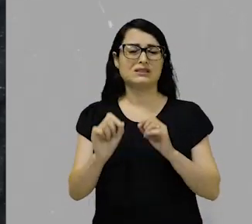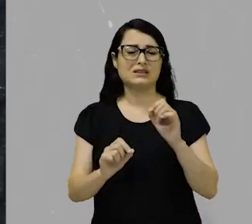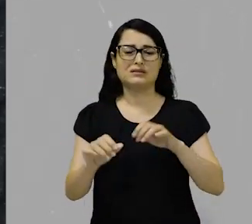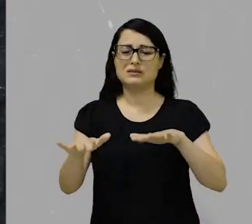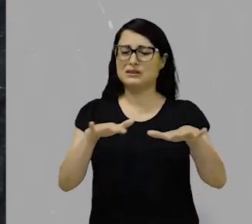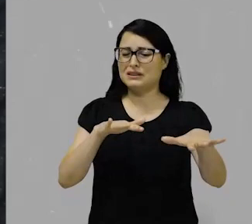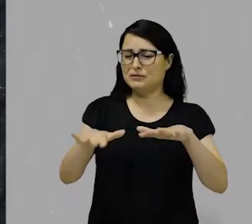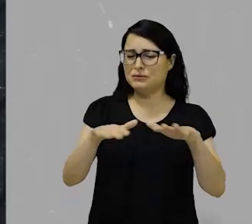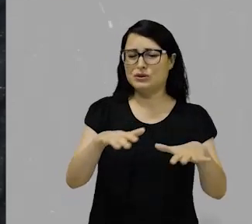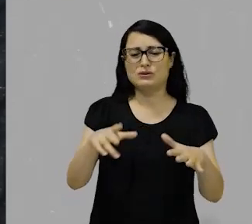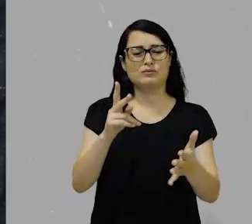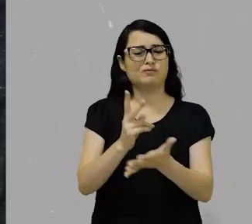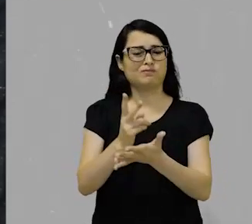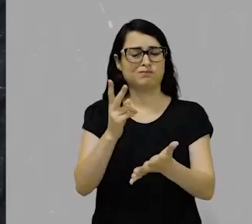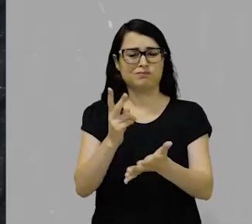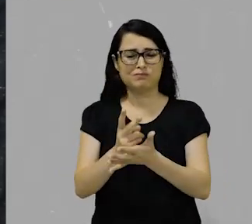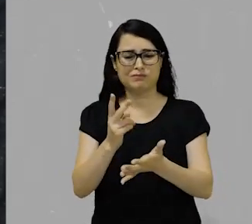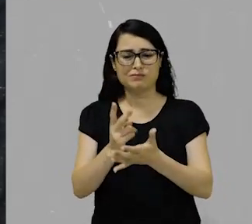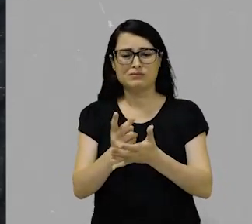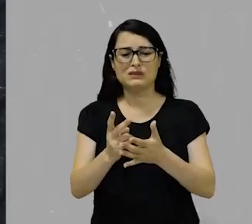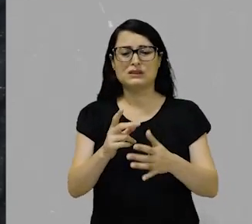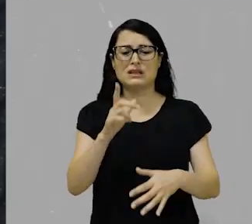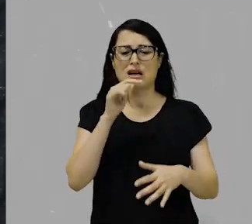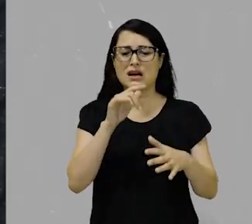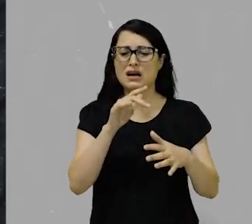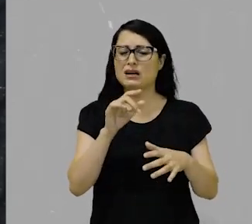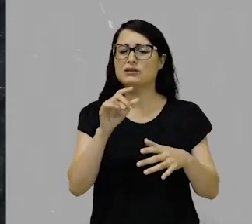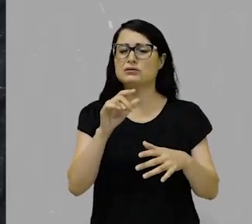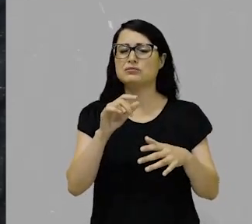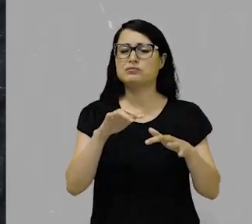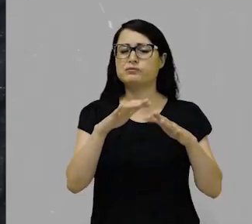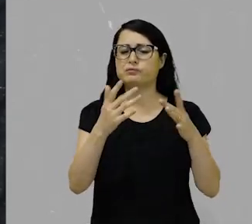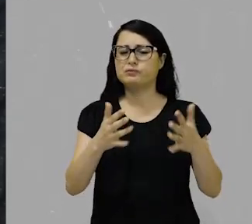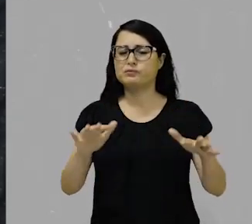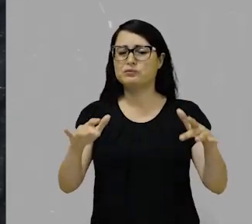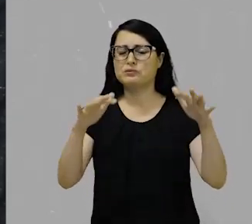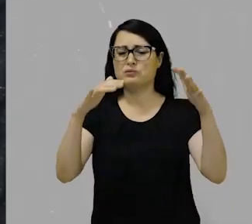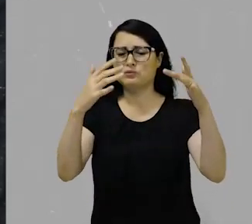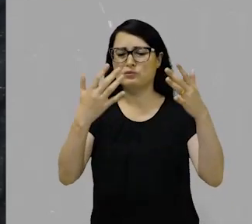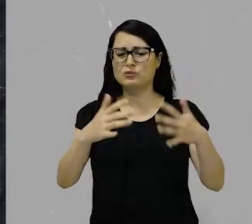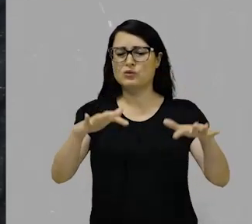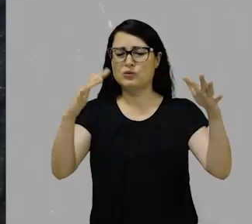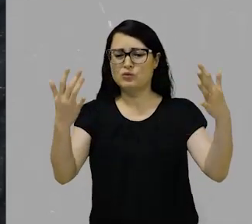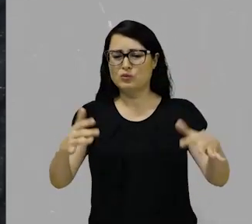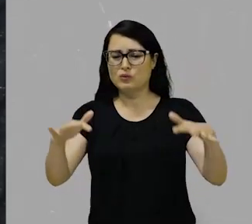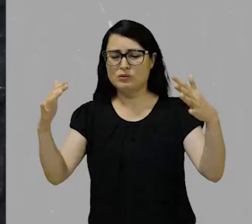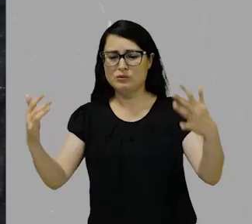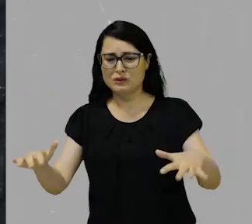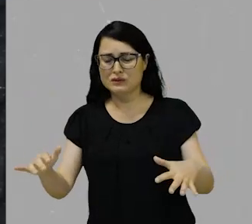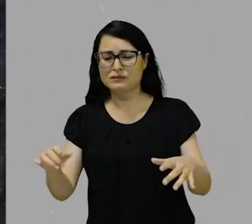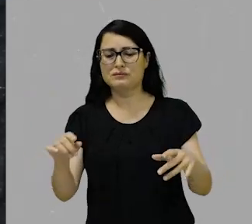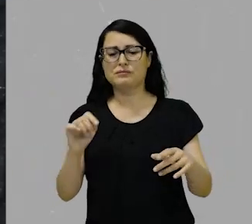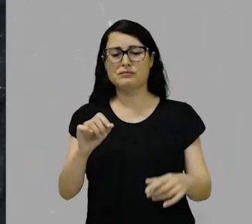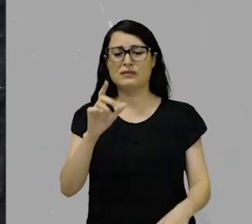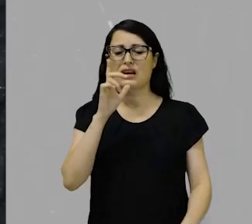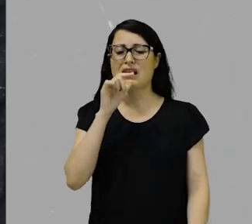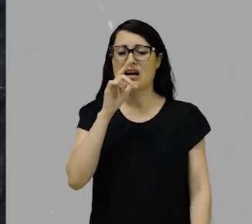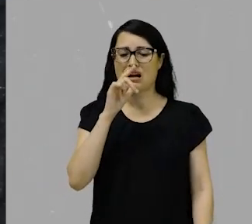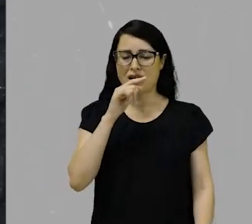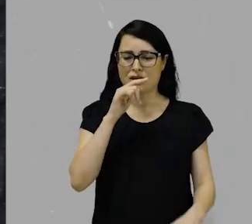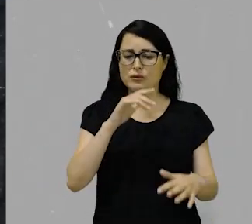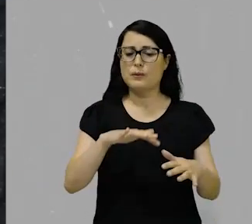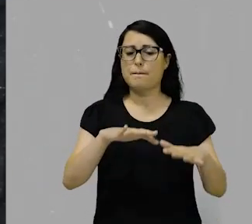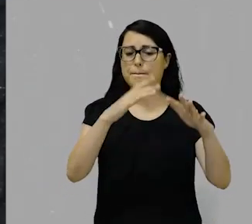terremotos e tsunamis. Marcos, mas o que é o tsunami? O tsunami, galera, nada mais é do que um terremoto que acontece em alto mar,